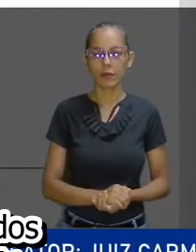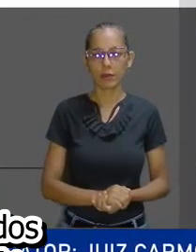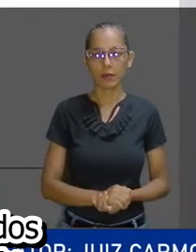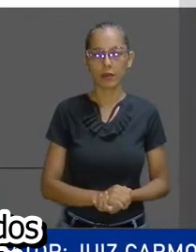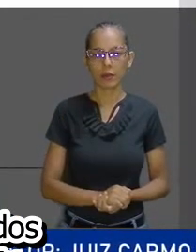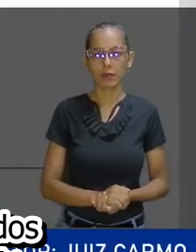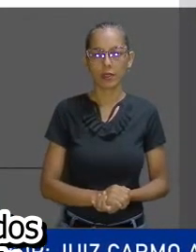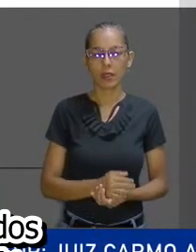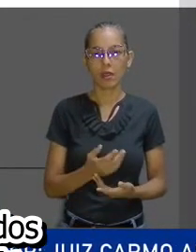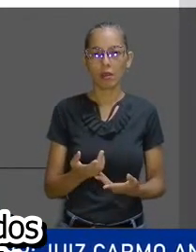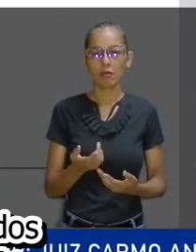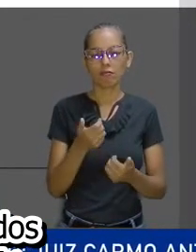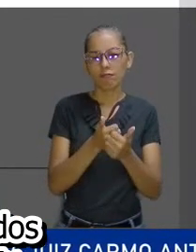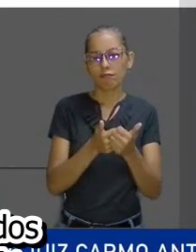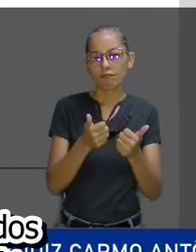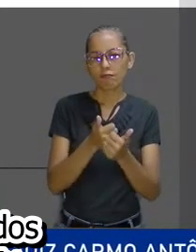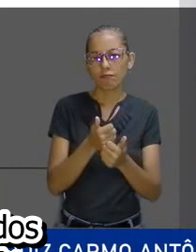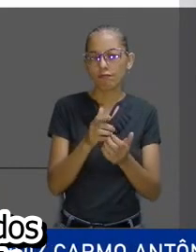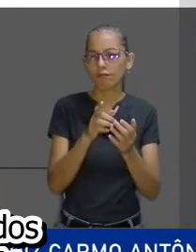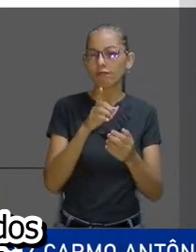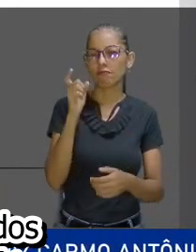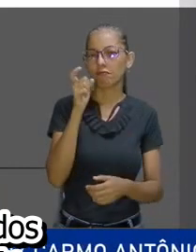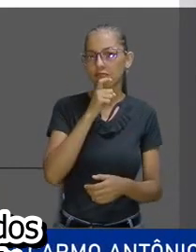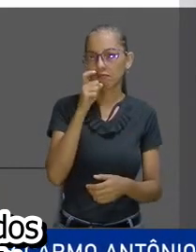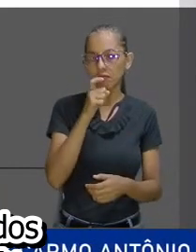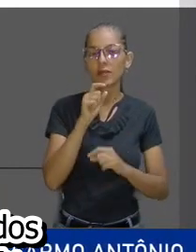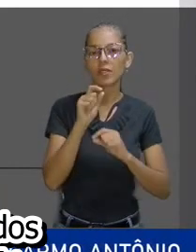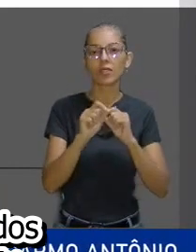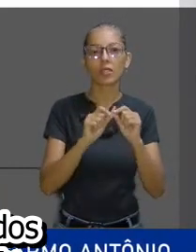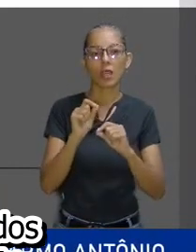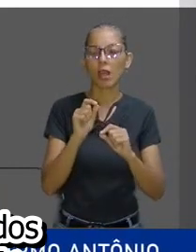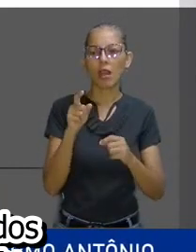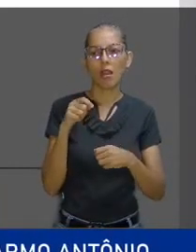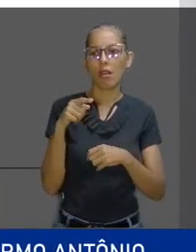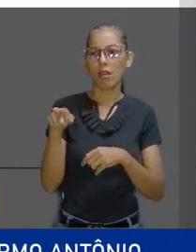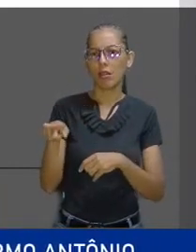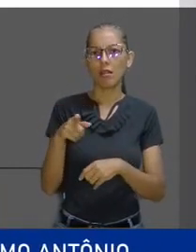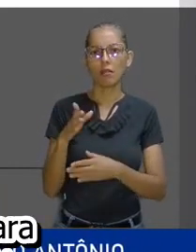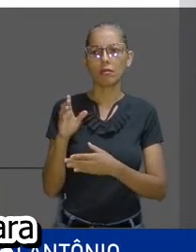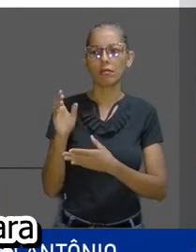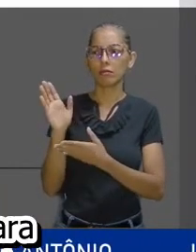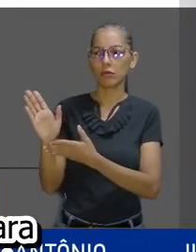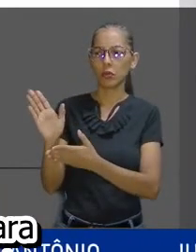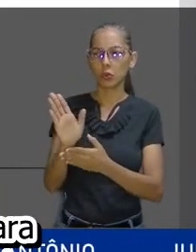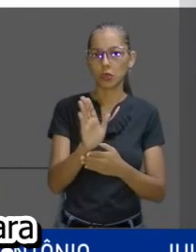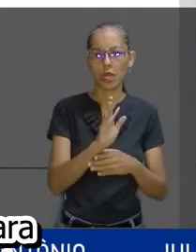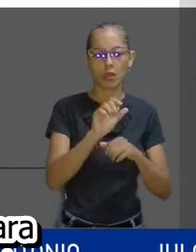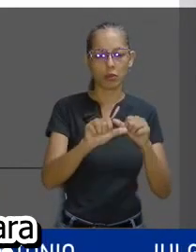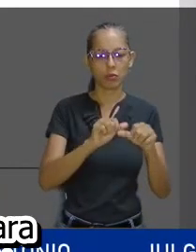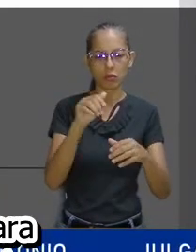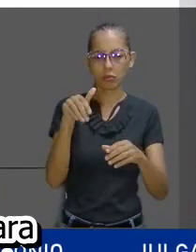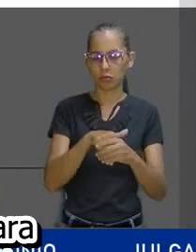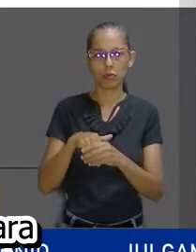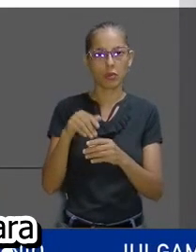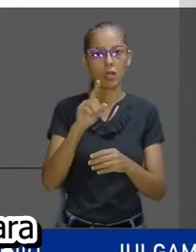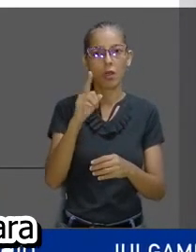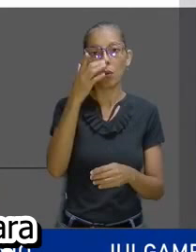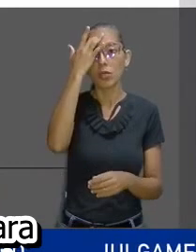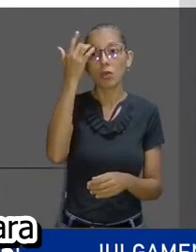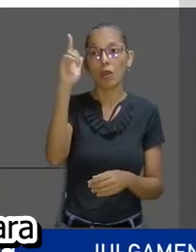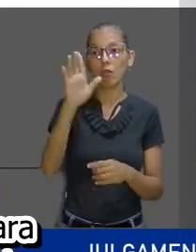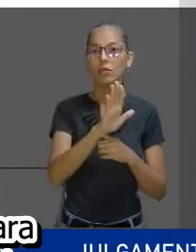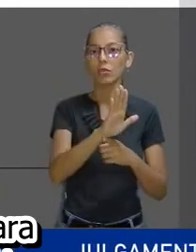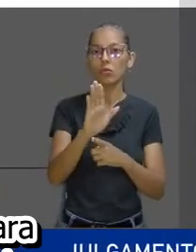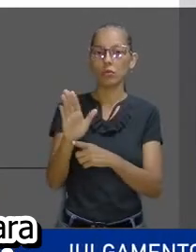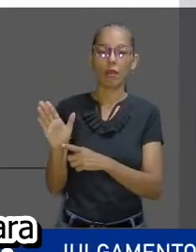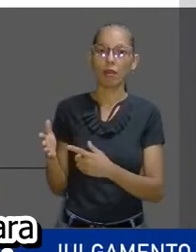em Oiapoque, e que ambos os conduzidos negaram ter qualquer relação com a campanha política. Contudo, não foram apresentadas notas